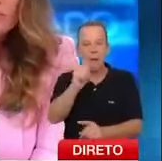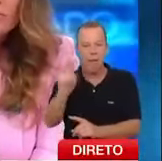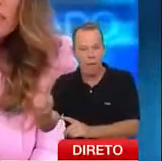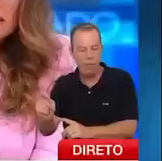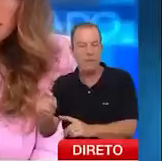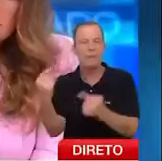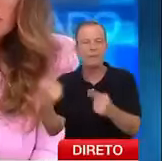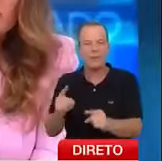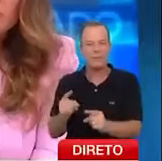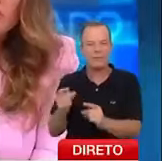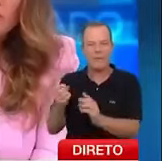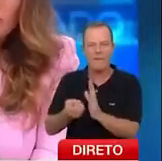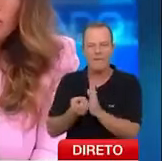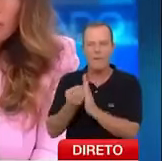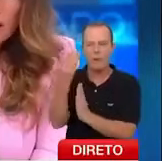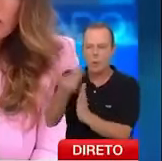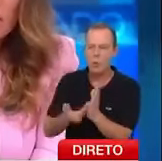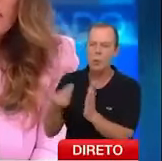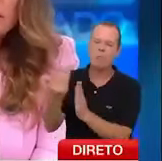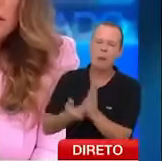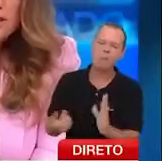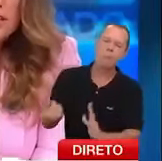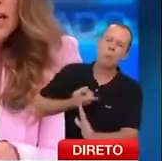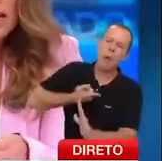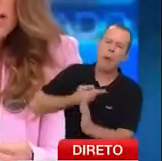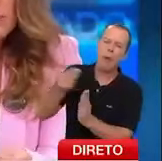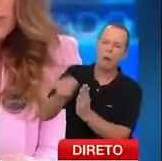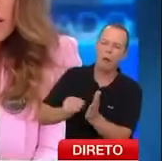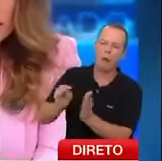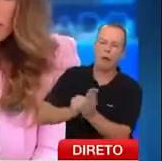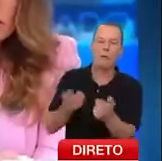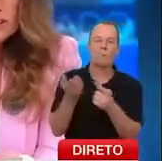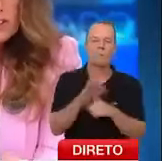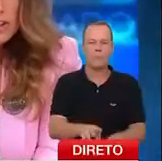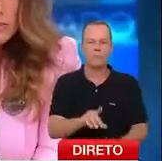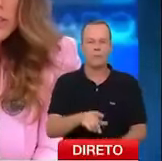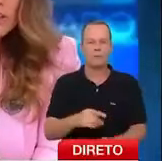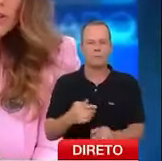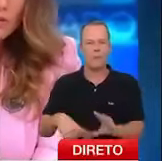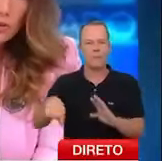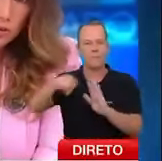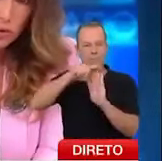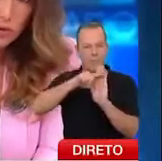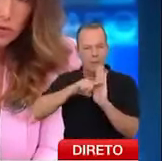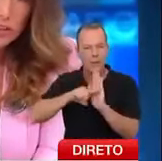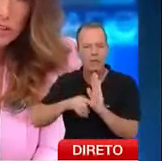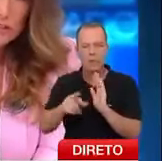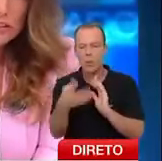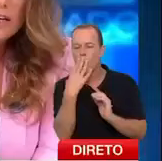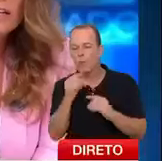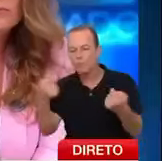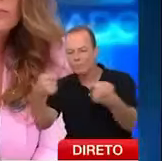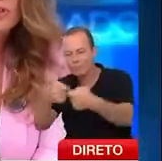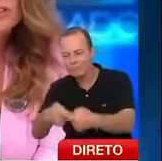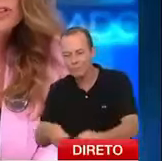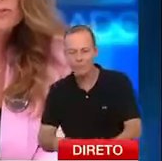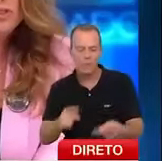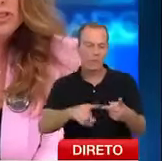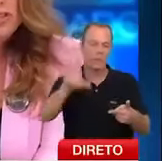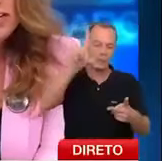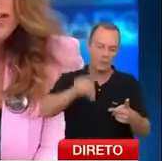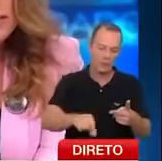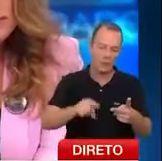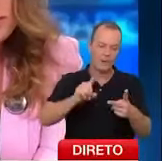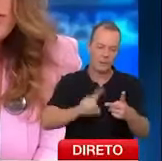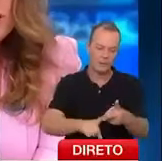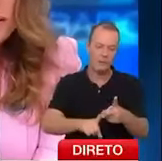nós temos uma série de documentos que são necessários desde h a lista da das medidas que que o aluno tem ter Depois teremos